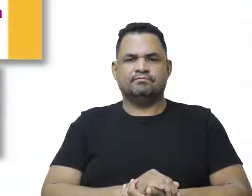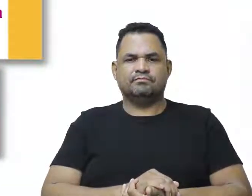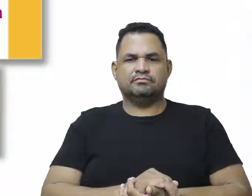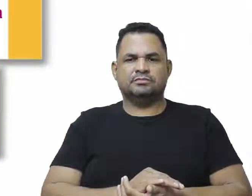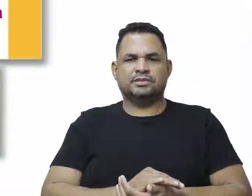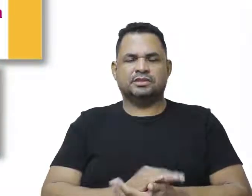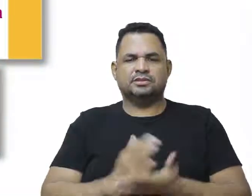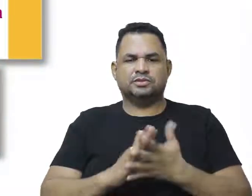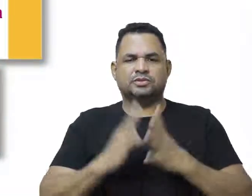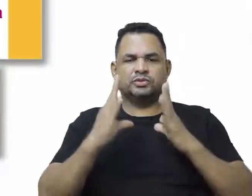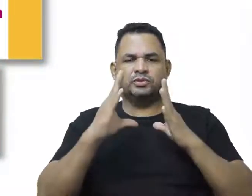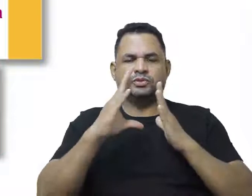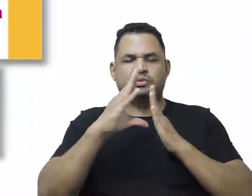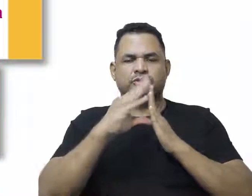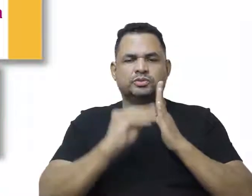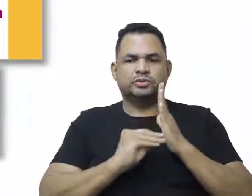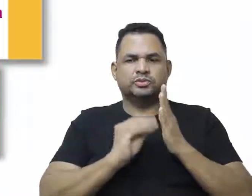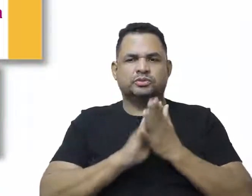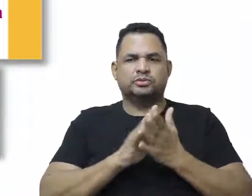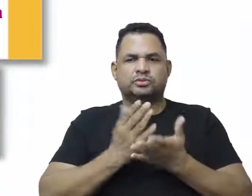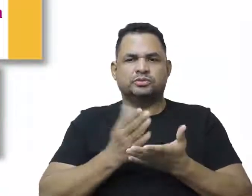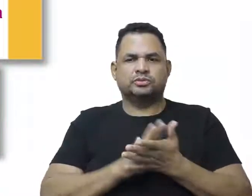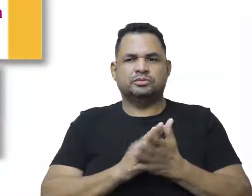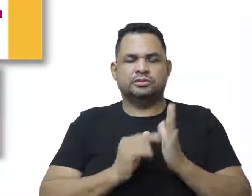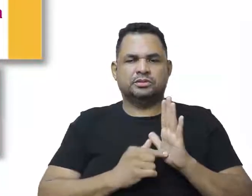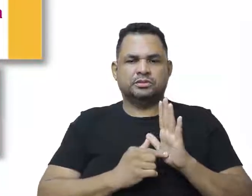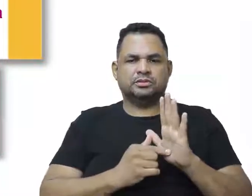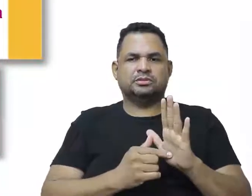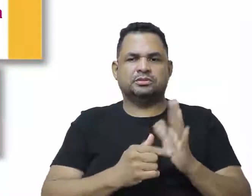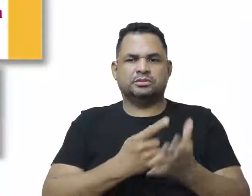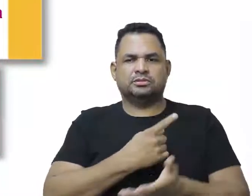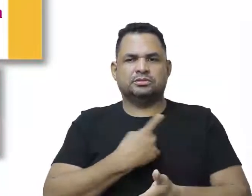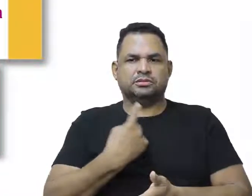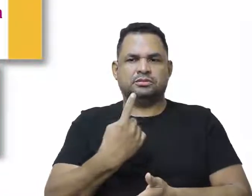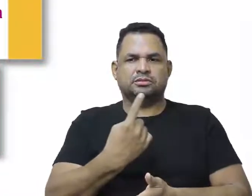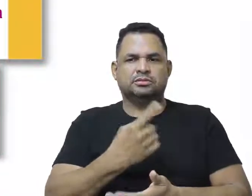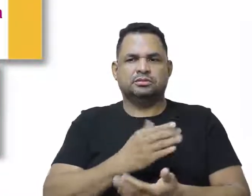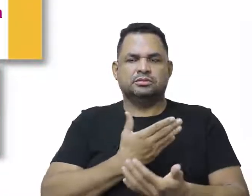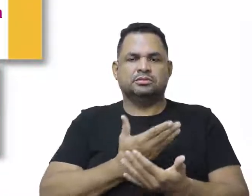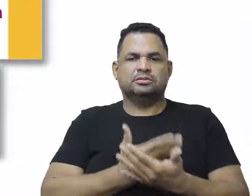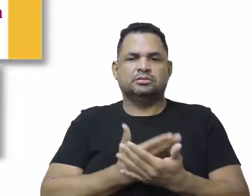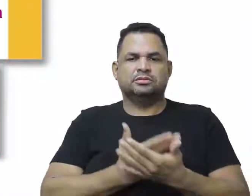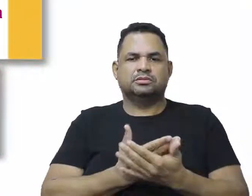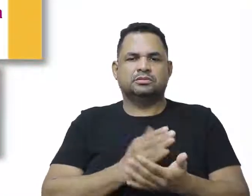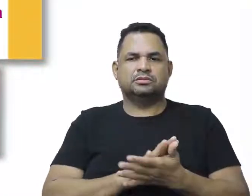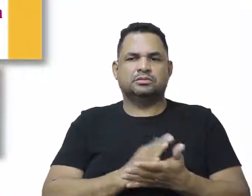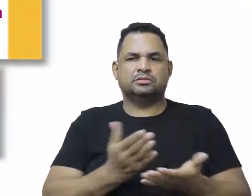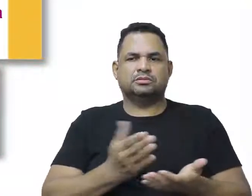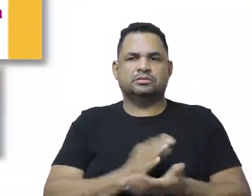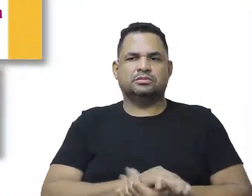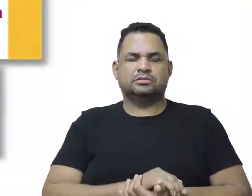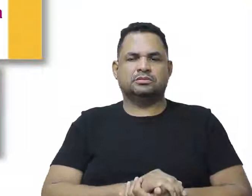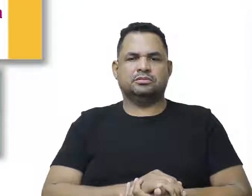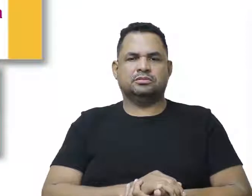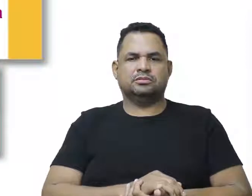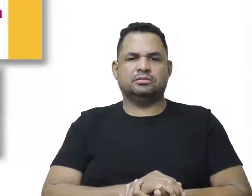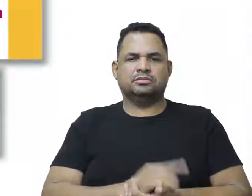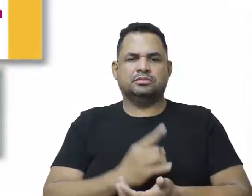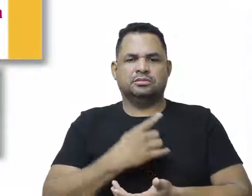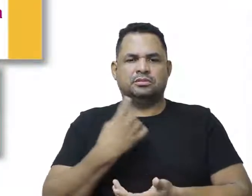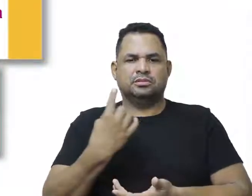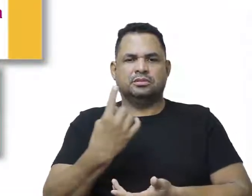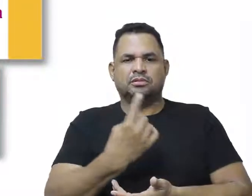esses conteúdos para para colaborar com vocês né na aula de vocês então esses são os